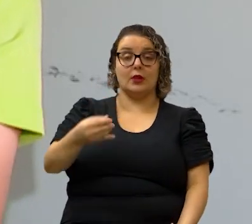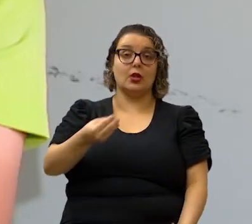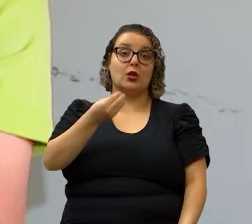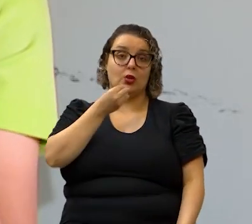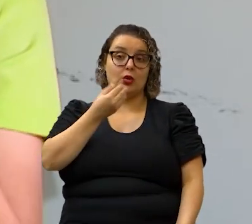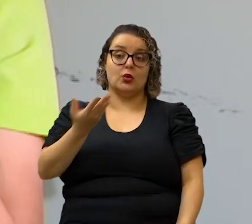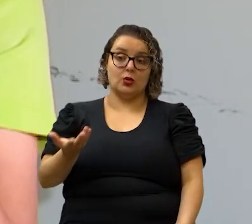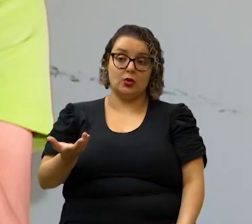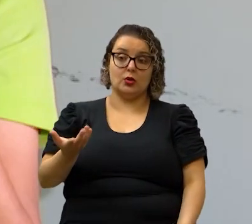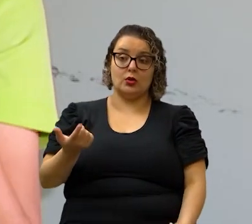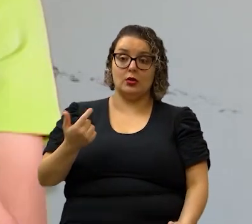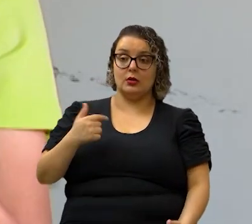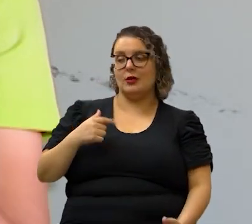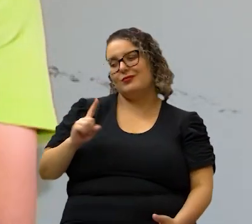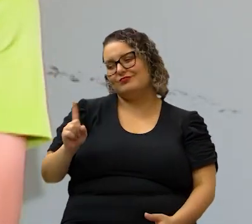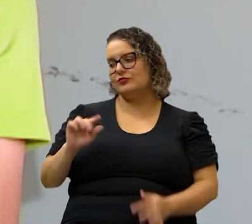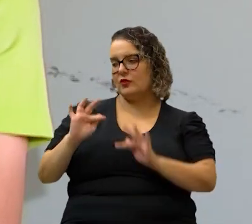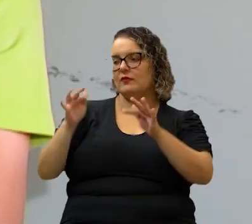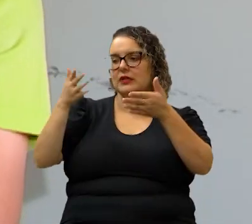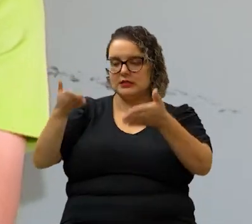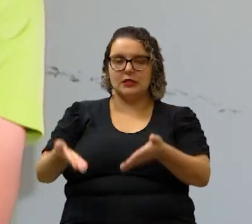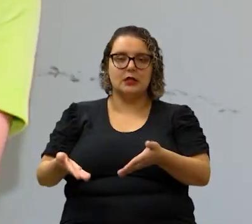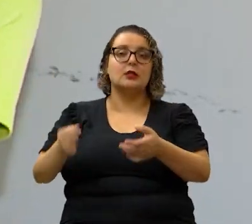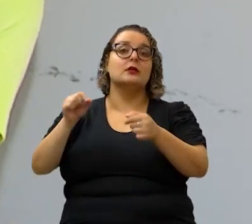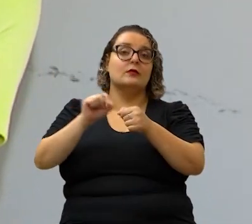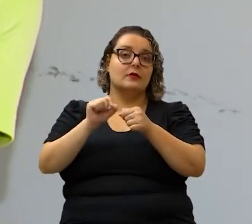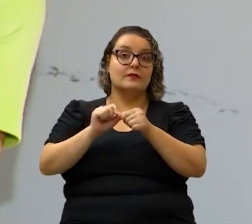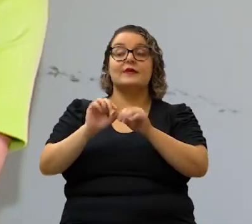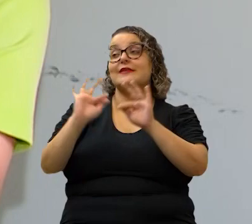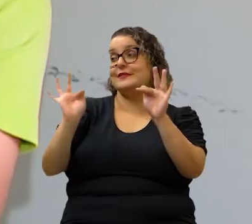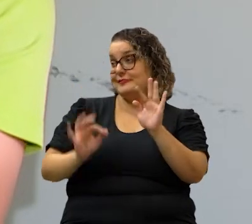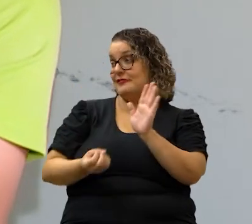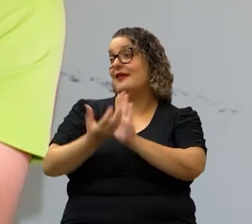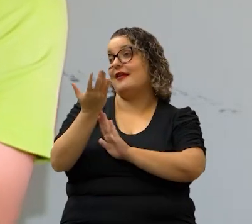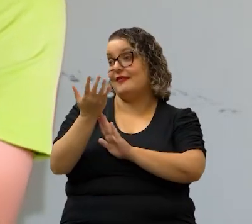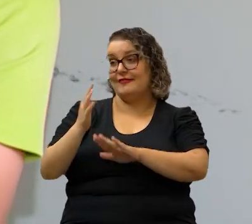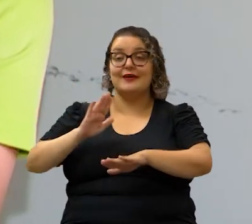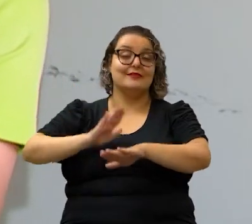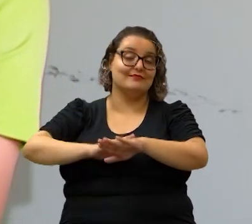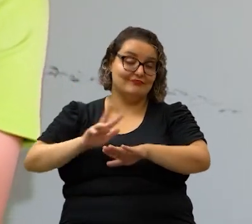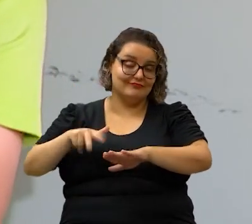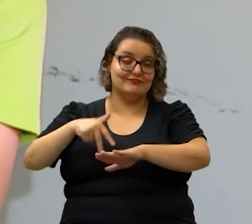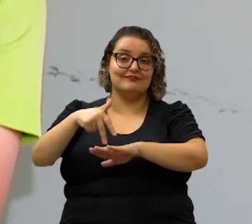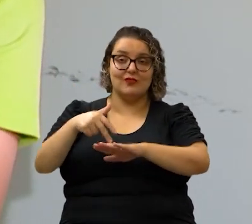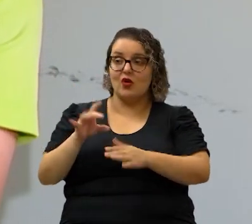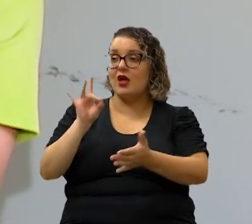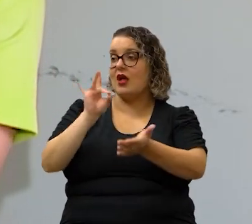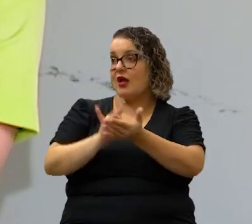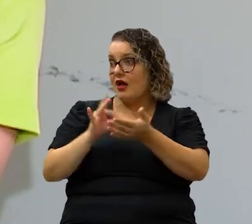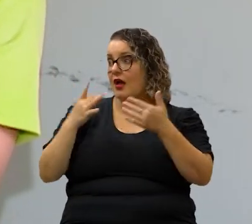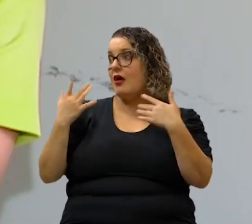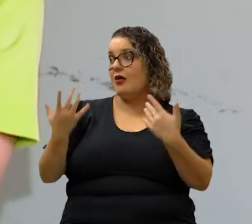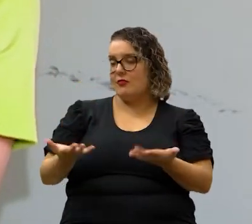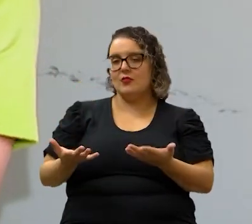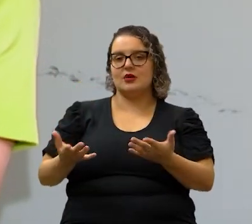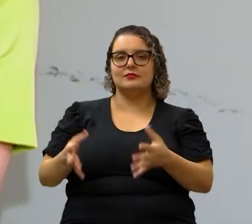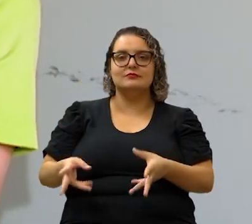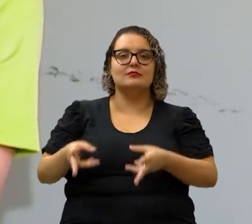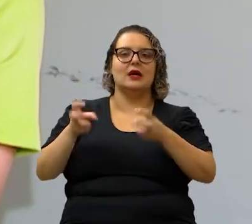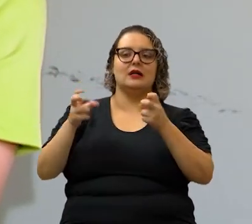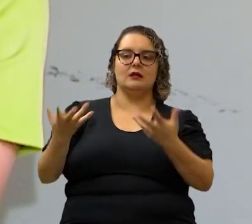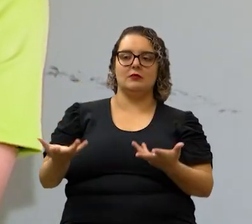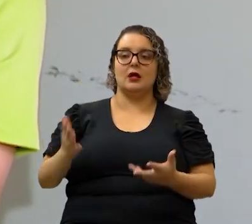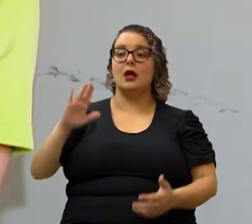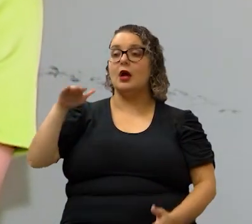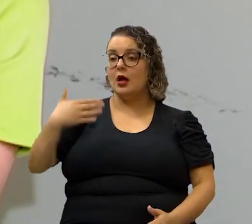oportunidade de, não estou feliz aqui, então vamos fazer a felicidade, né? Vamos atuar de fato naquilo que realmente você se